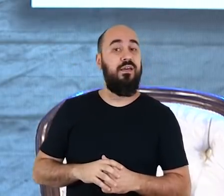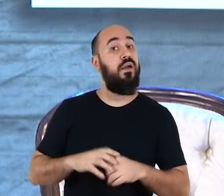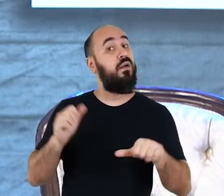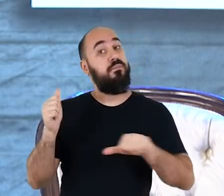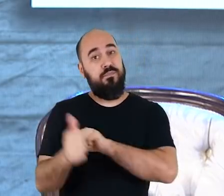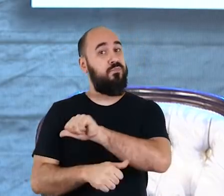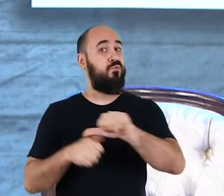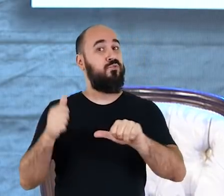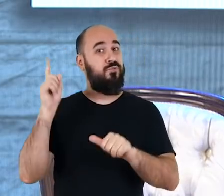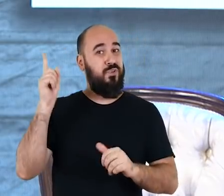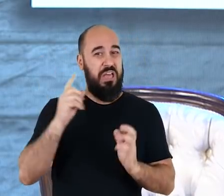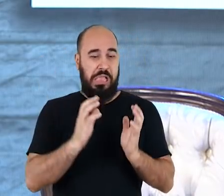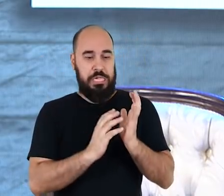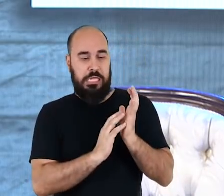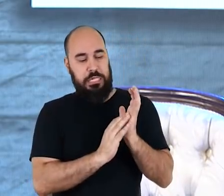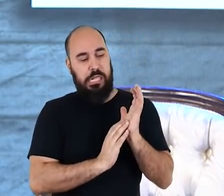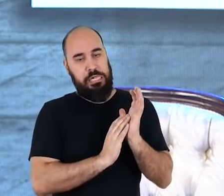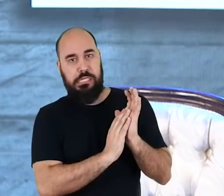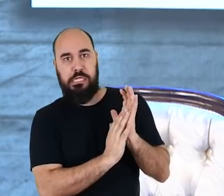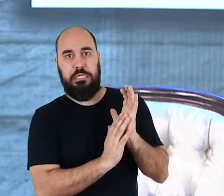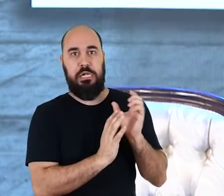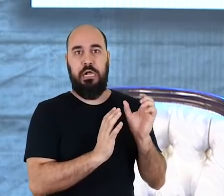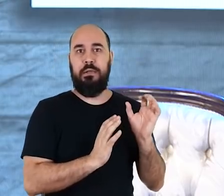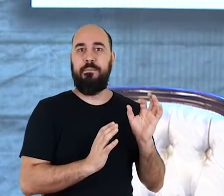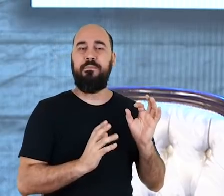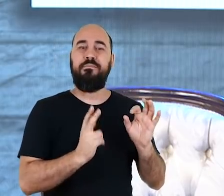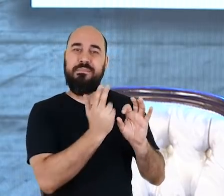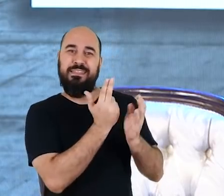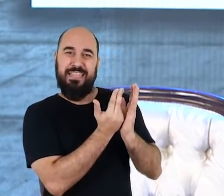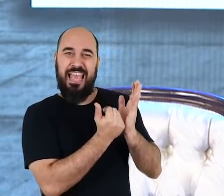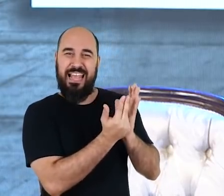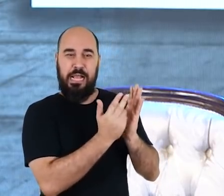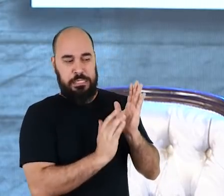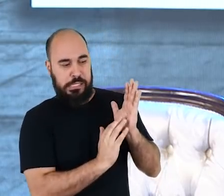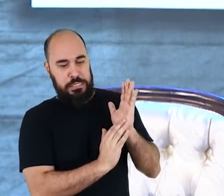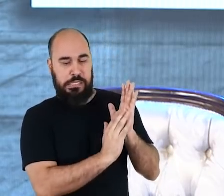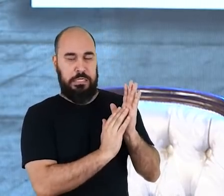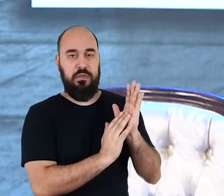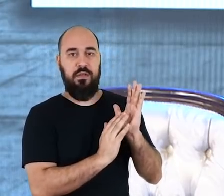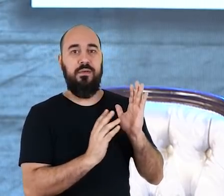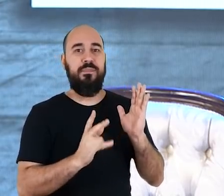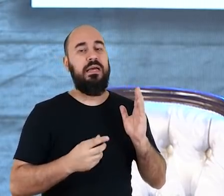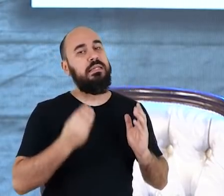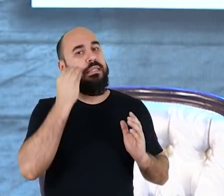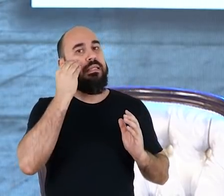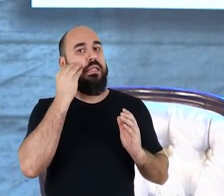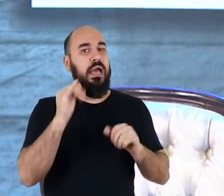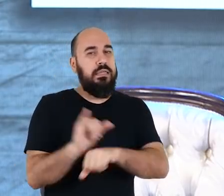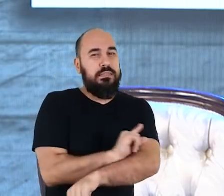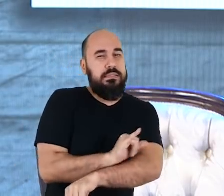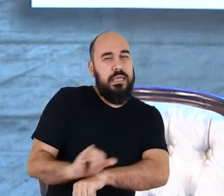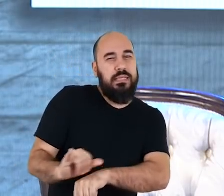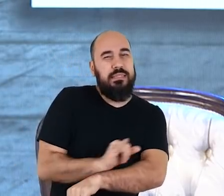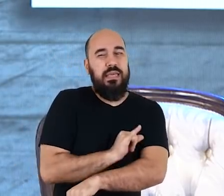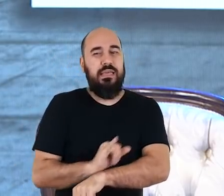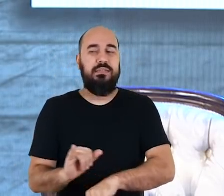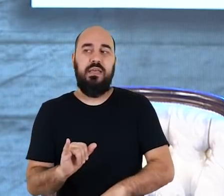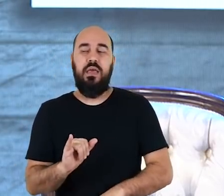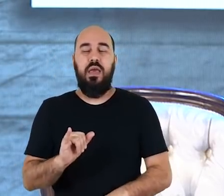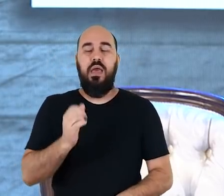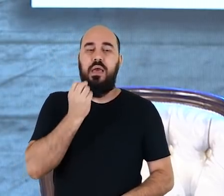completamente distorcidas nessa nova versão da moeda. Tudo para, de alguma forma, ficarem bem com a